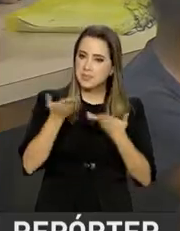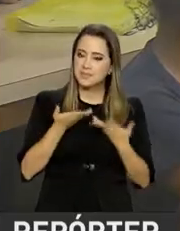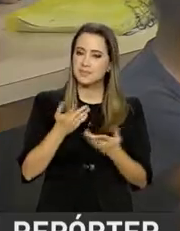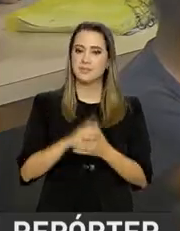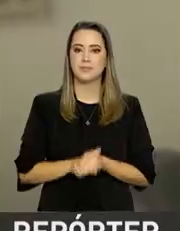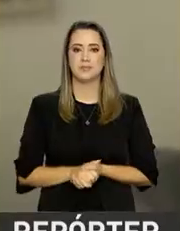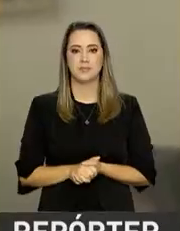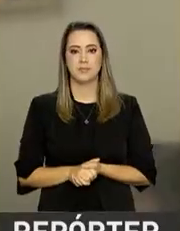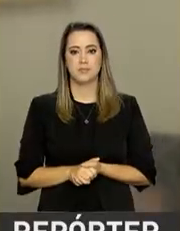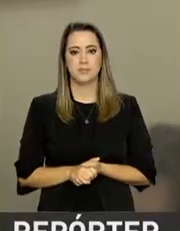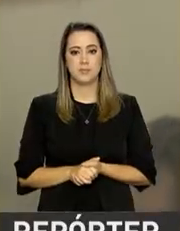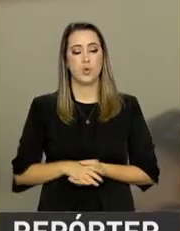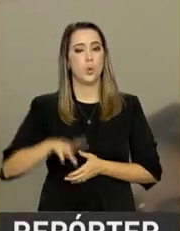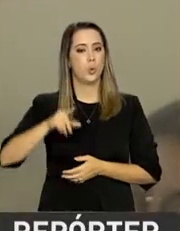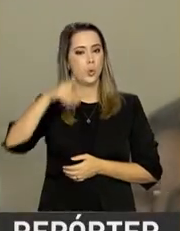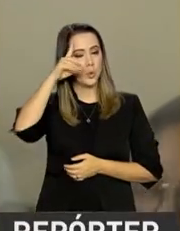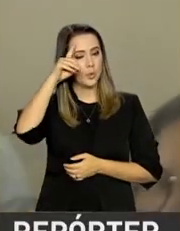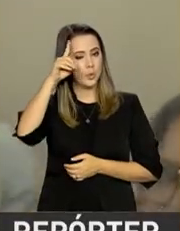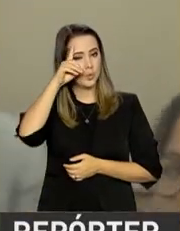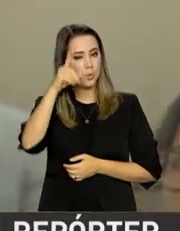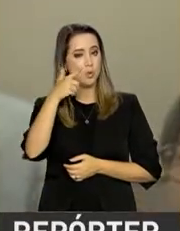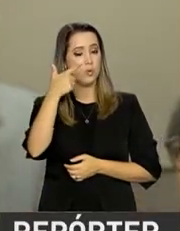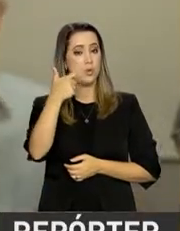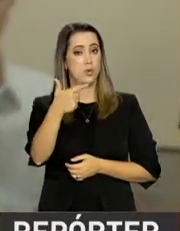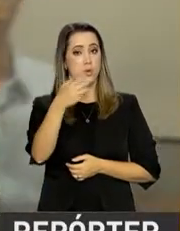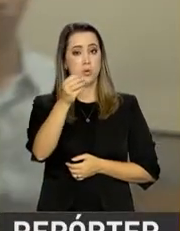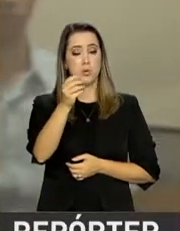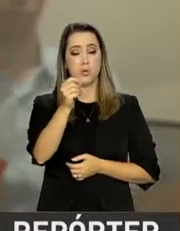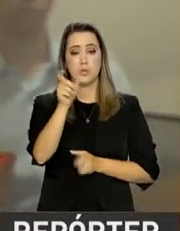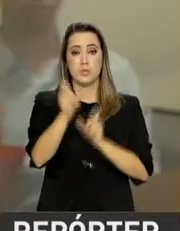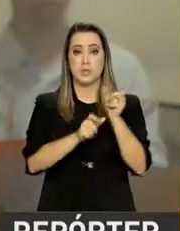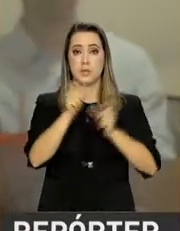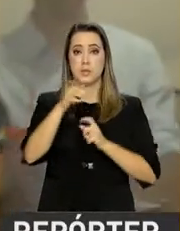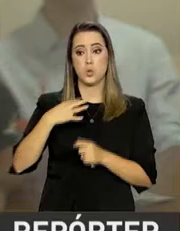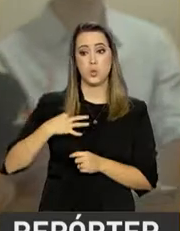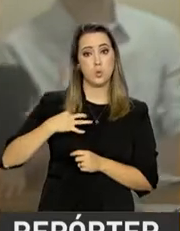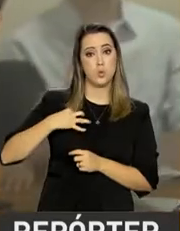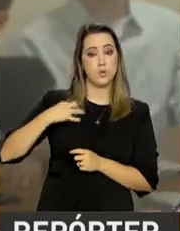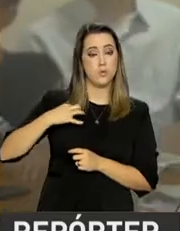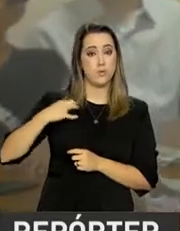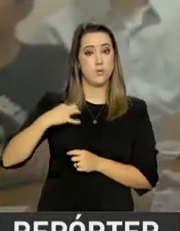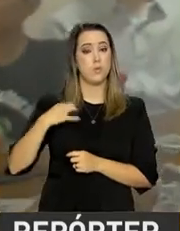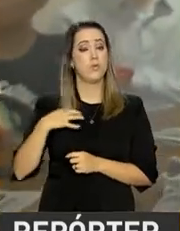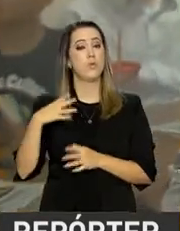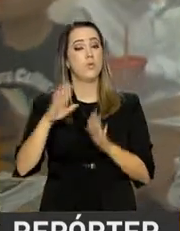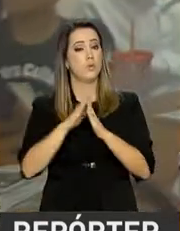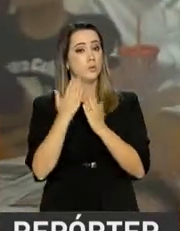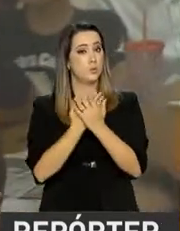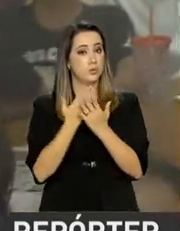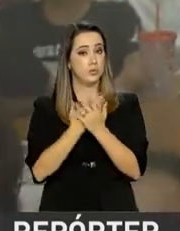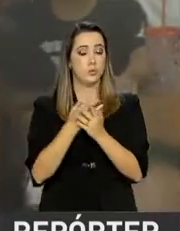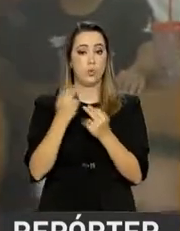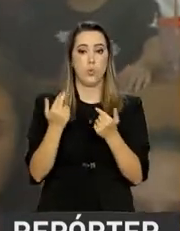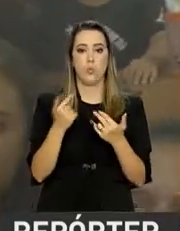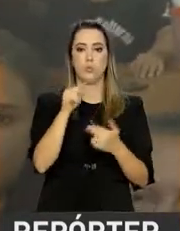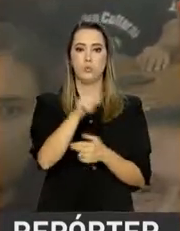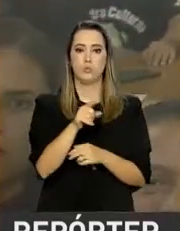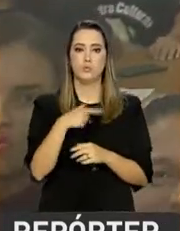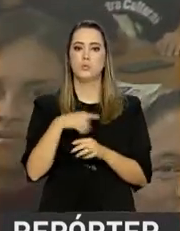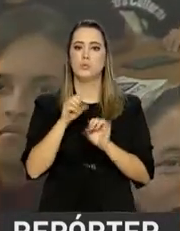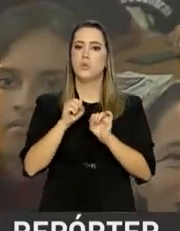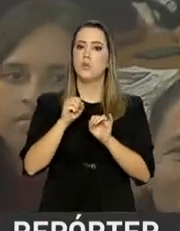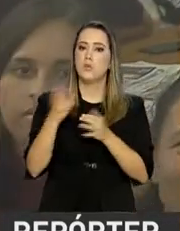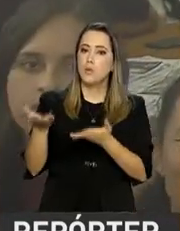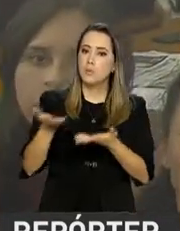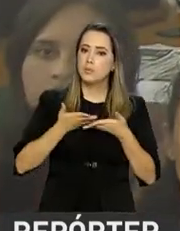recebido diariamente cerca de 200 voluntários da rede pública de ensino do distrito federal como estes aqui vão